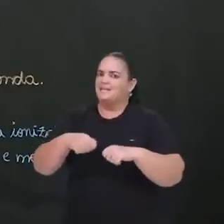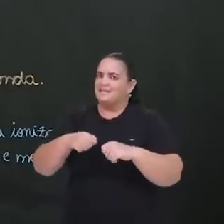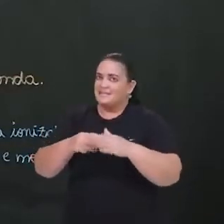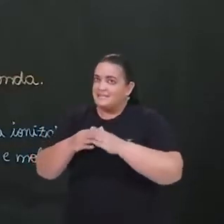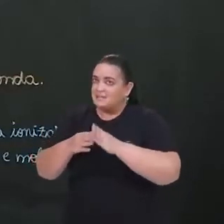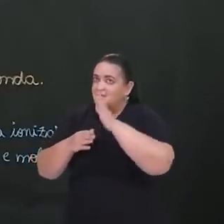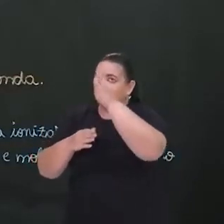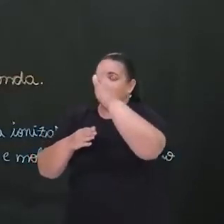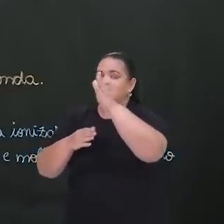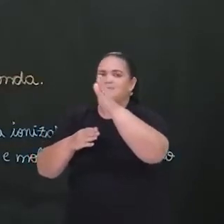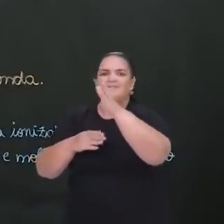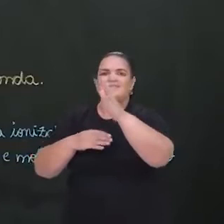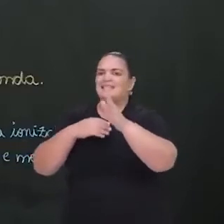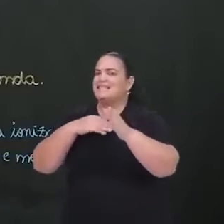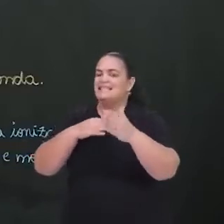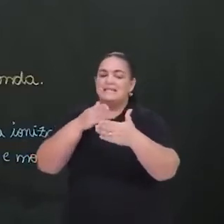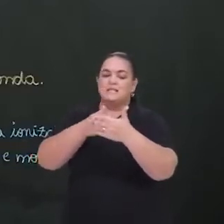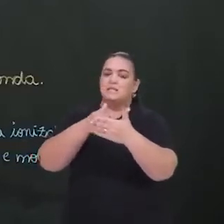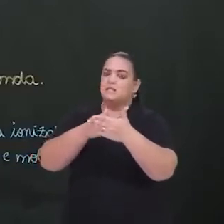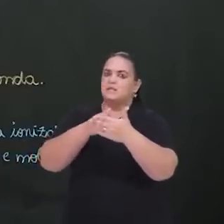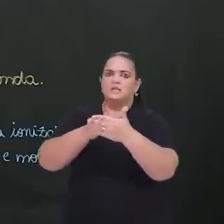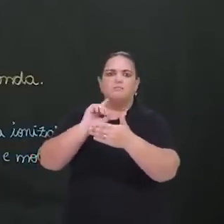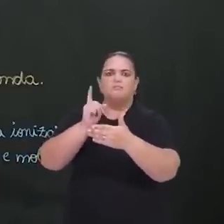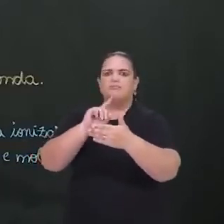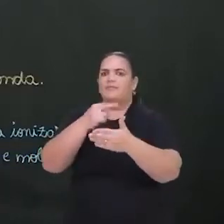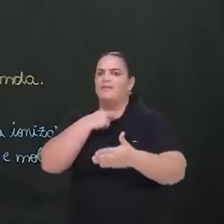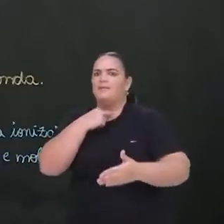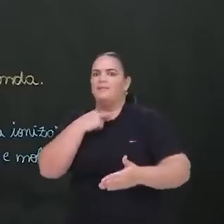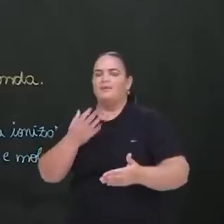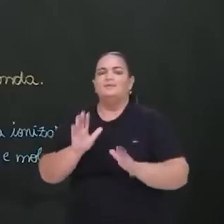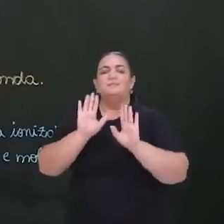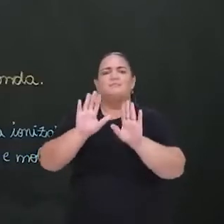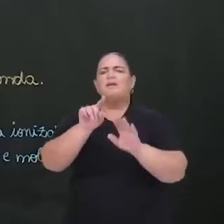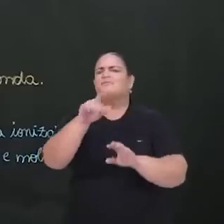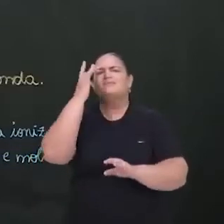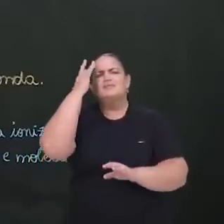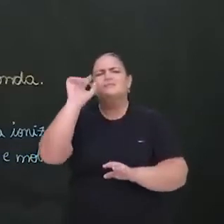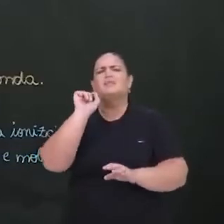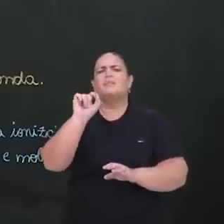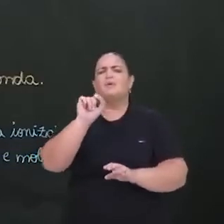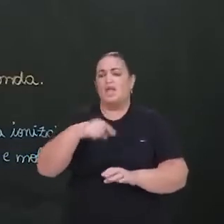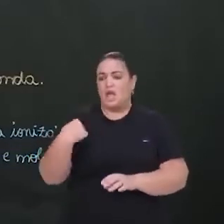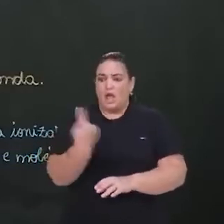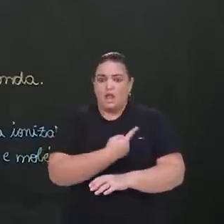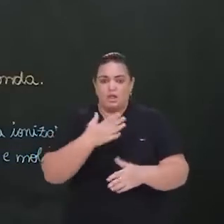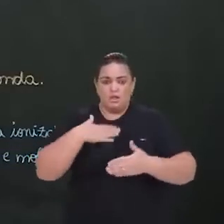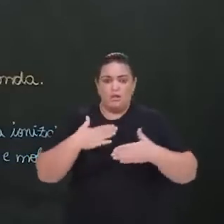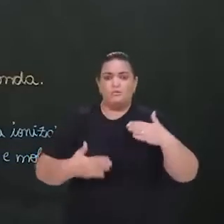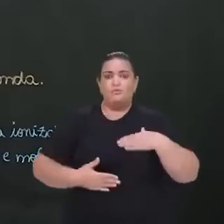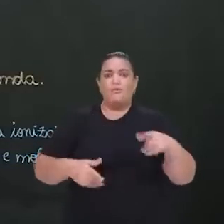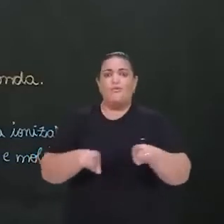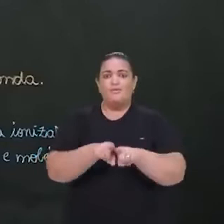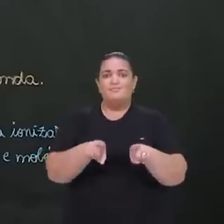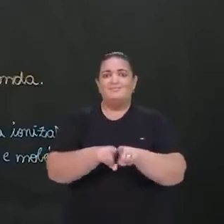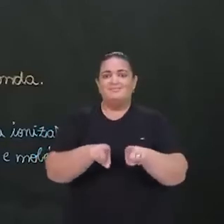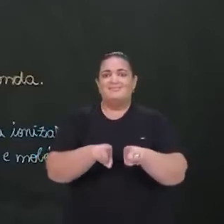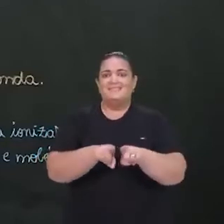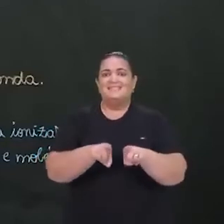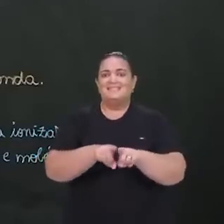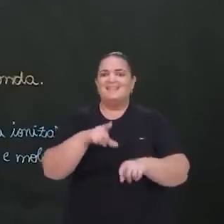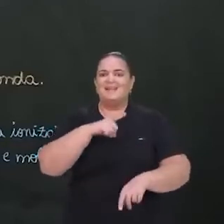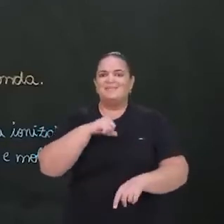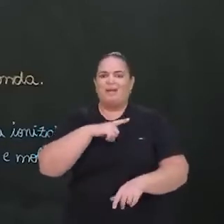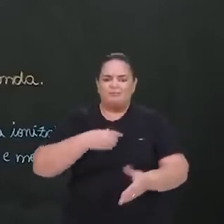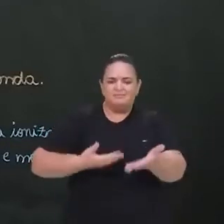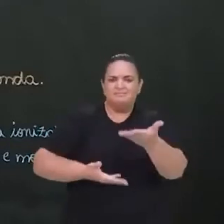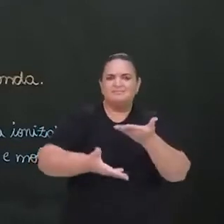barreira significativa, mas o que você não sabe é que todos nós emitimos a radiação